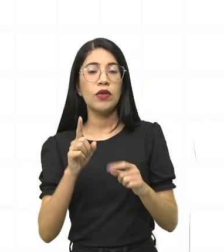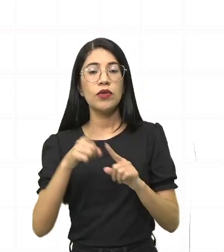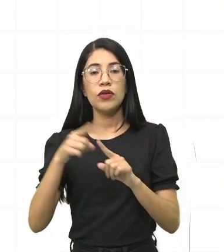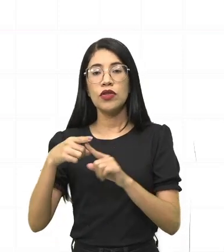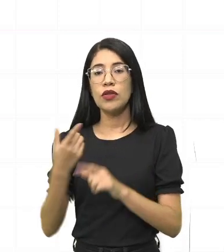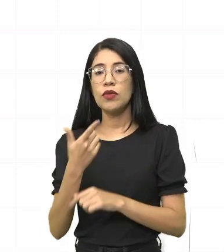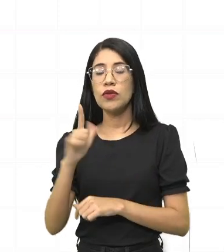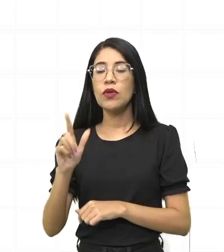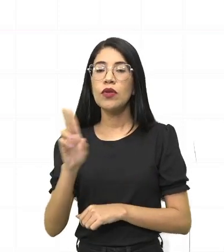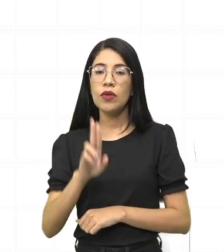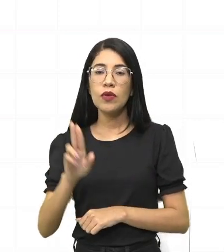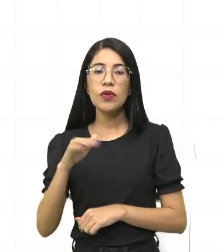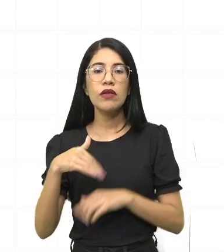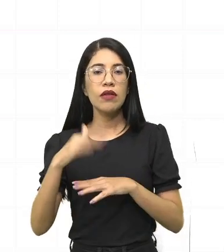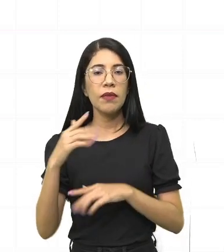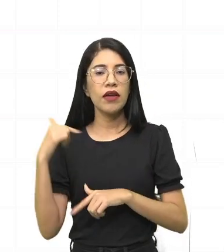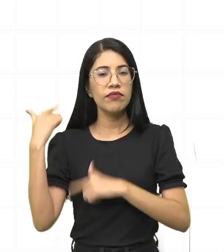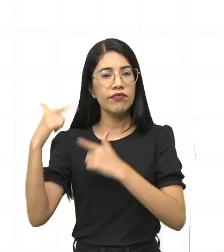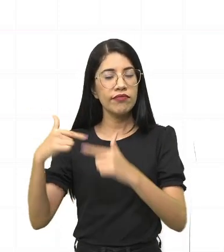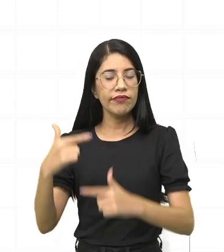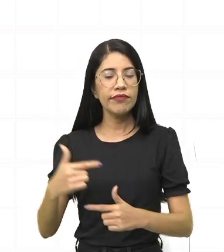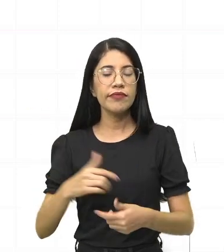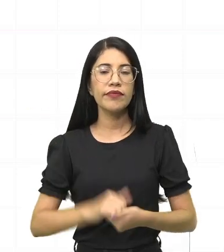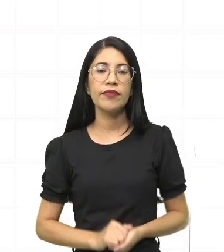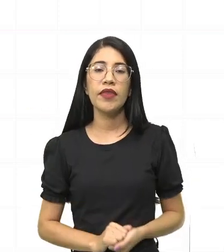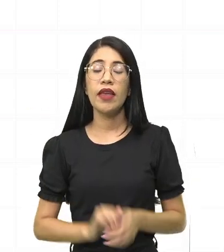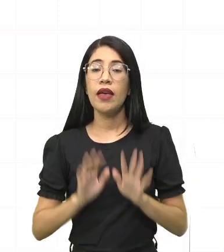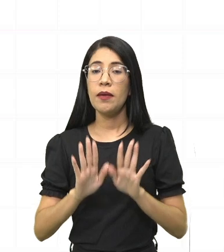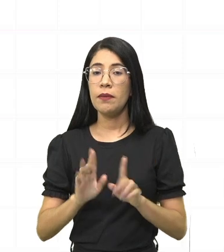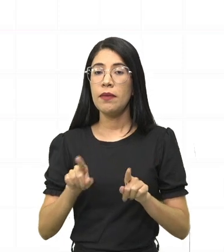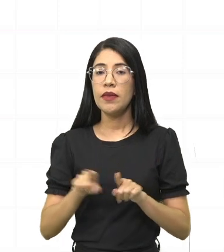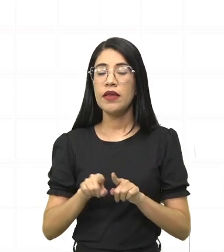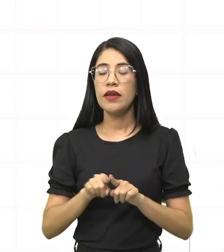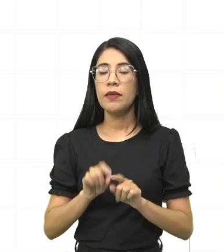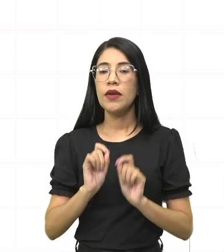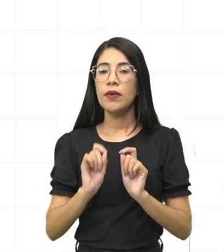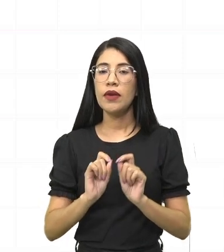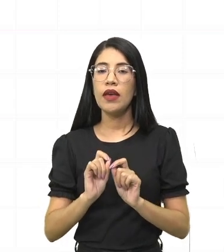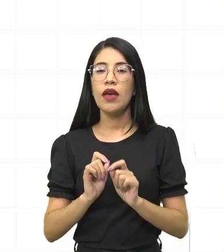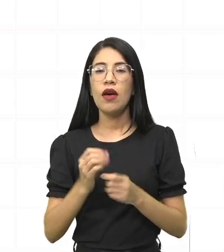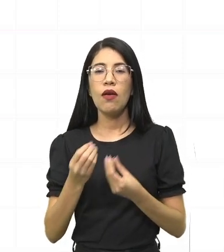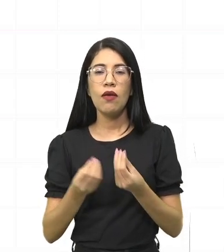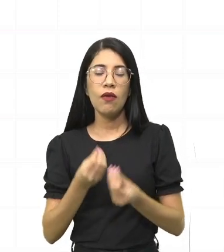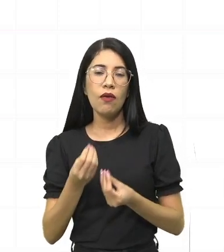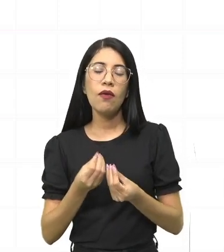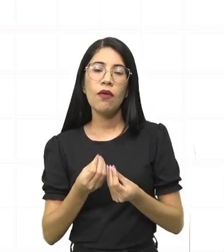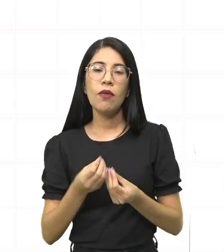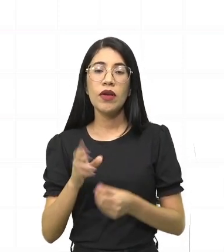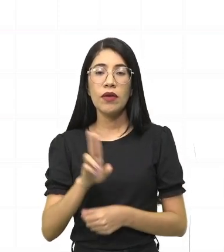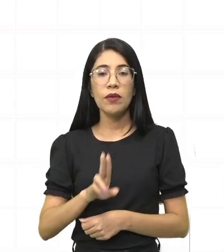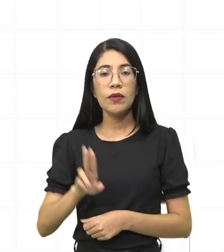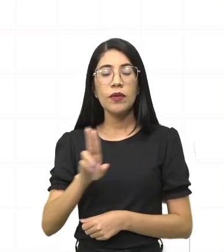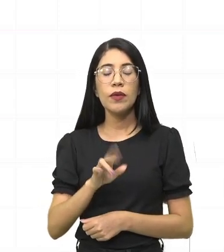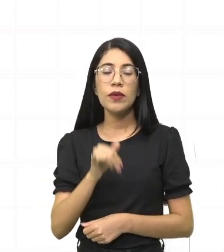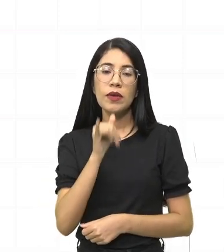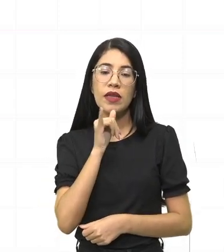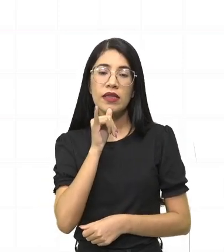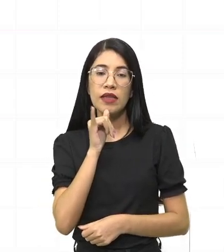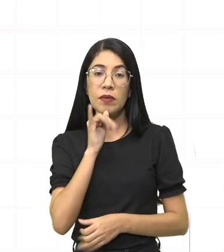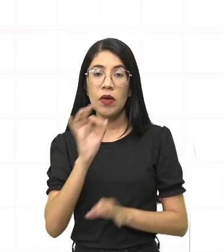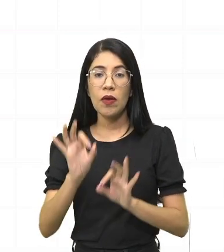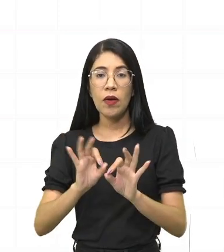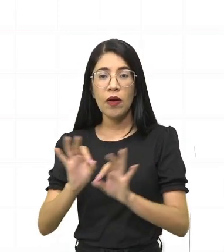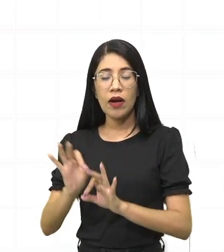fontes tradicionais de energia. No entanto, né, as medidas de mitigação, como o